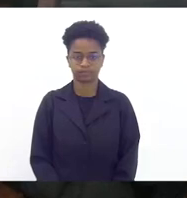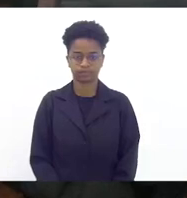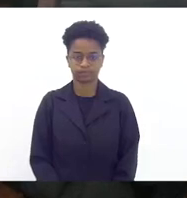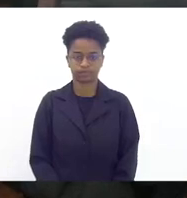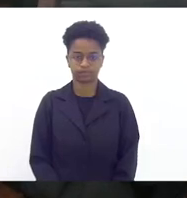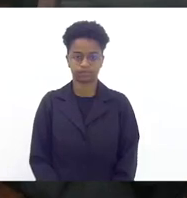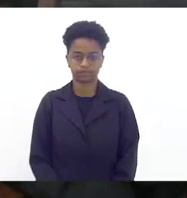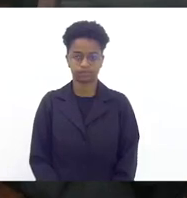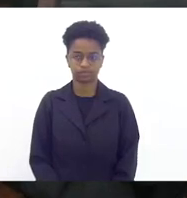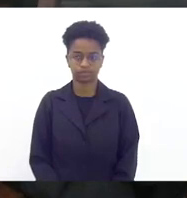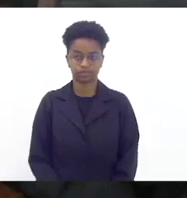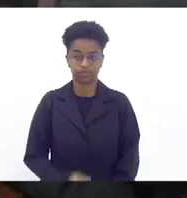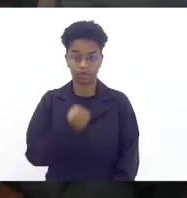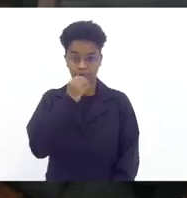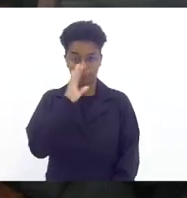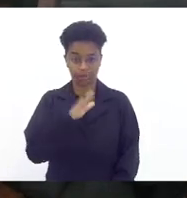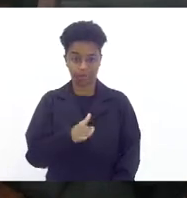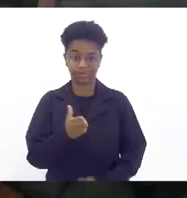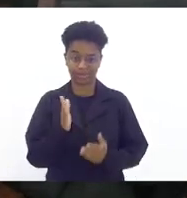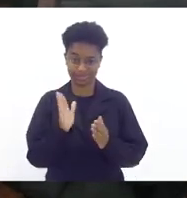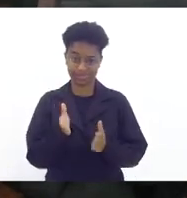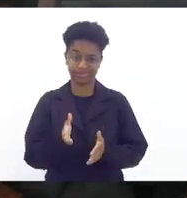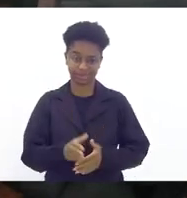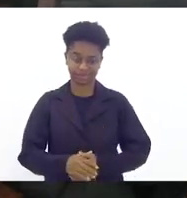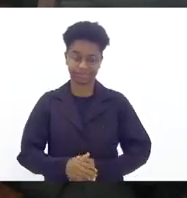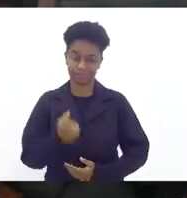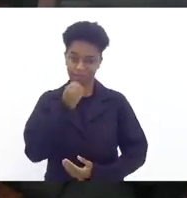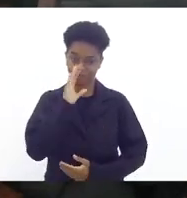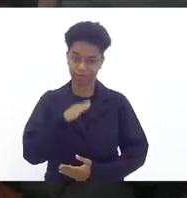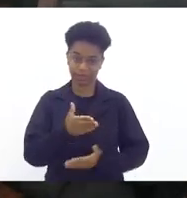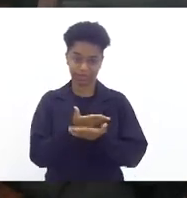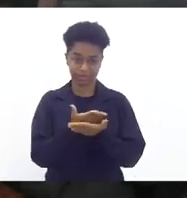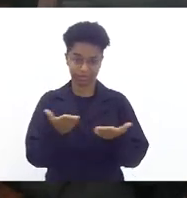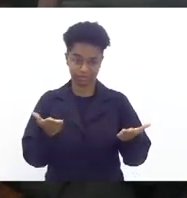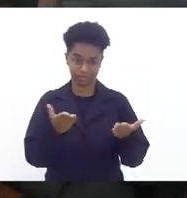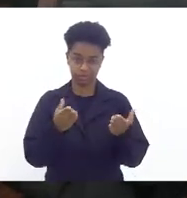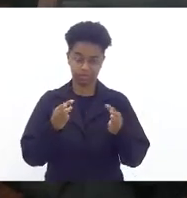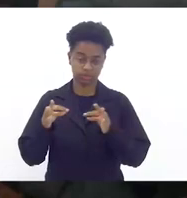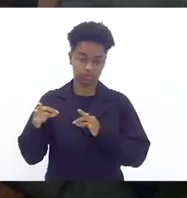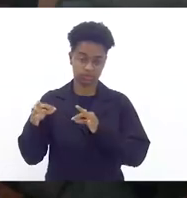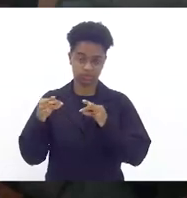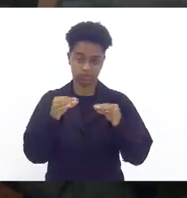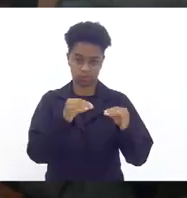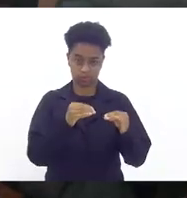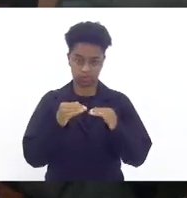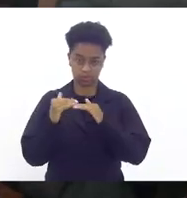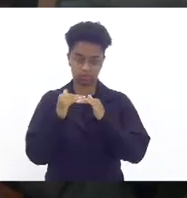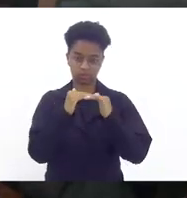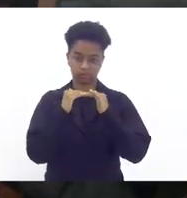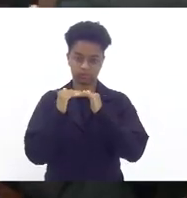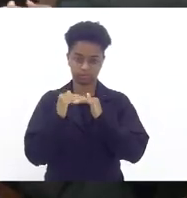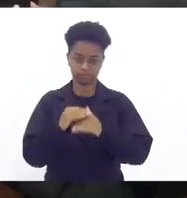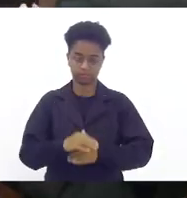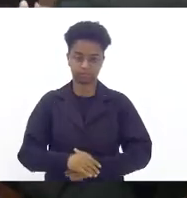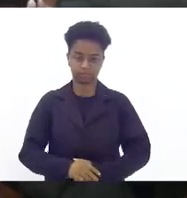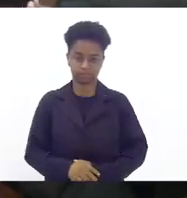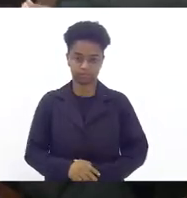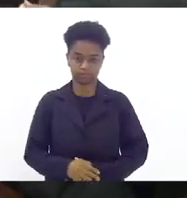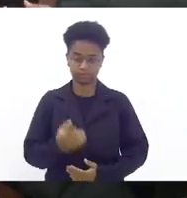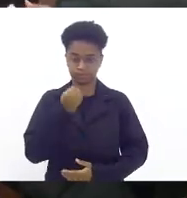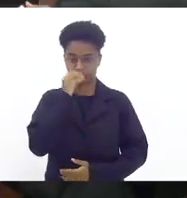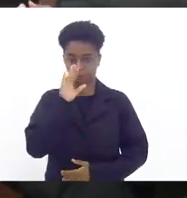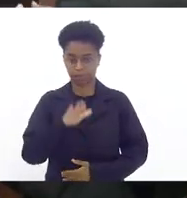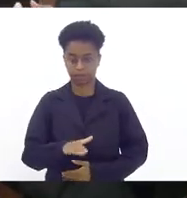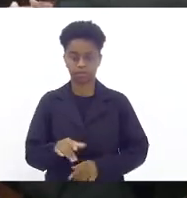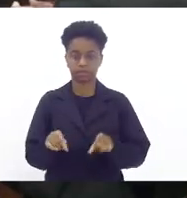Já, boa tarde, boa tarde a todos, todas, todos. Boa tarde